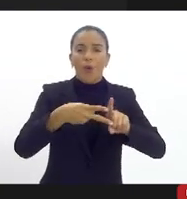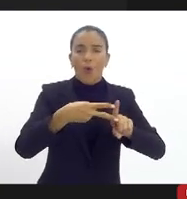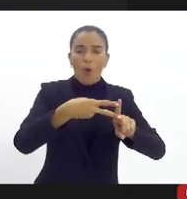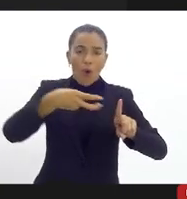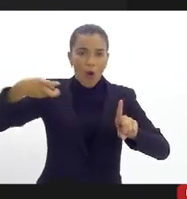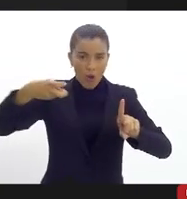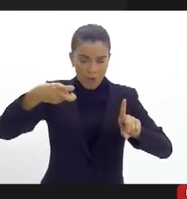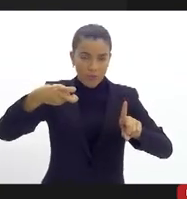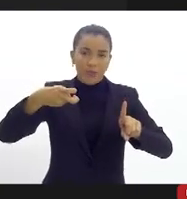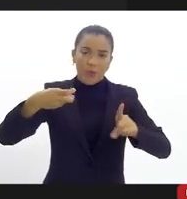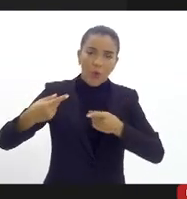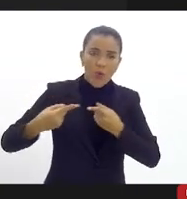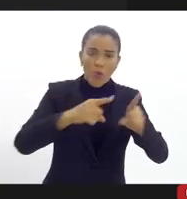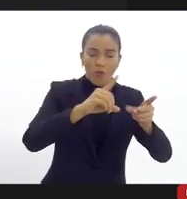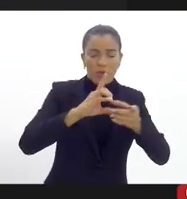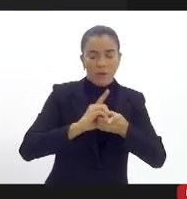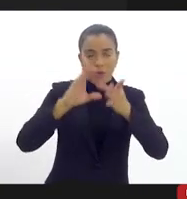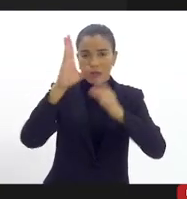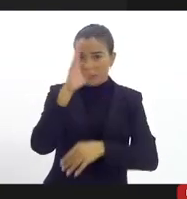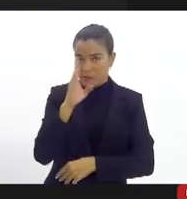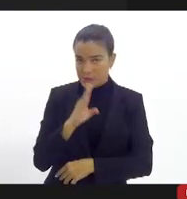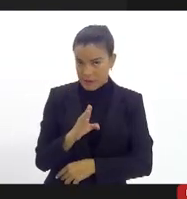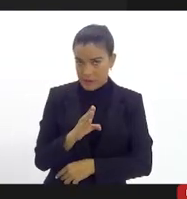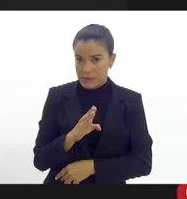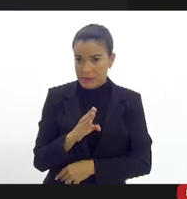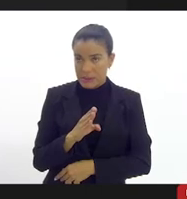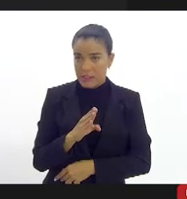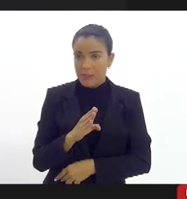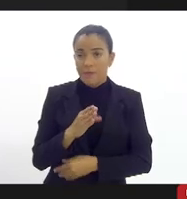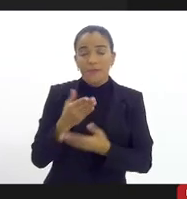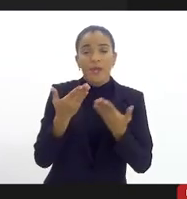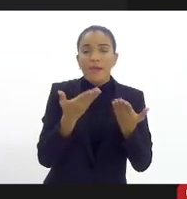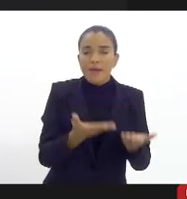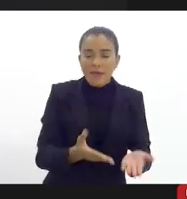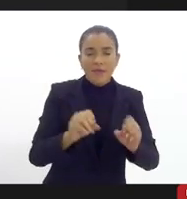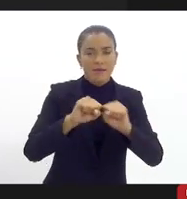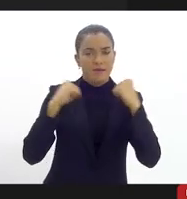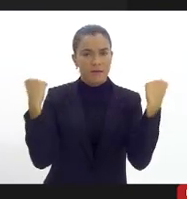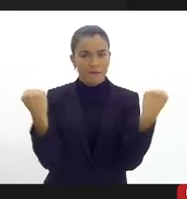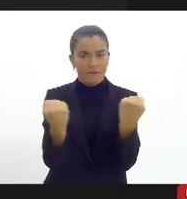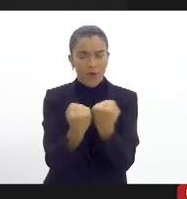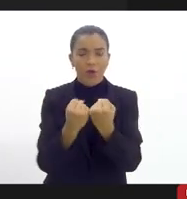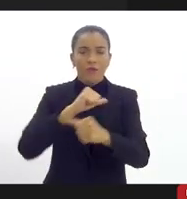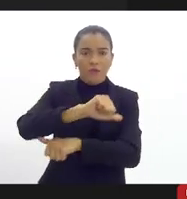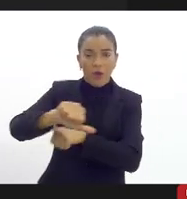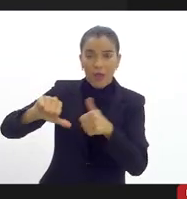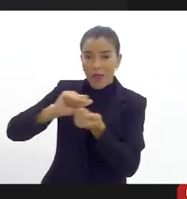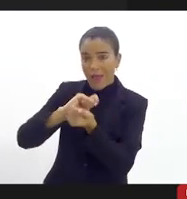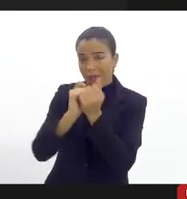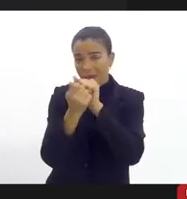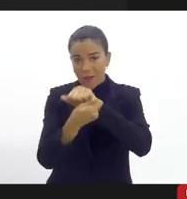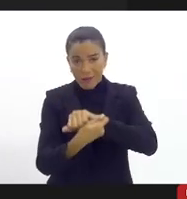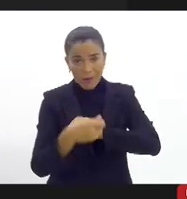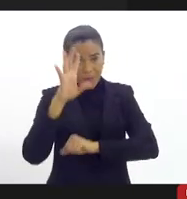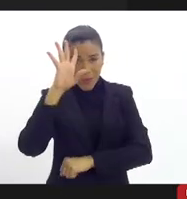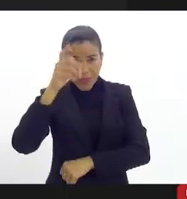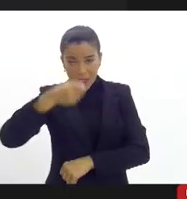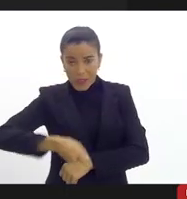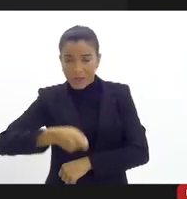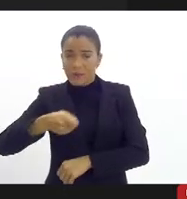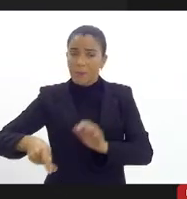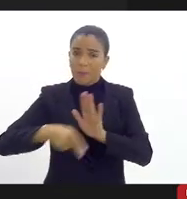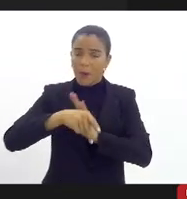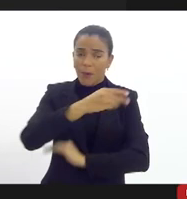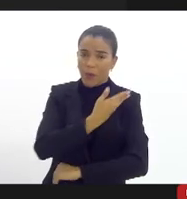deferido contra a democracia brasileira e esse fórum ele foi alterado por decisão do governo